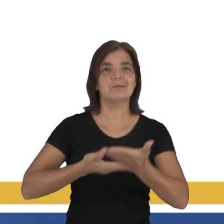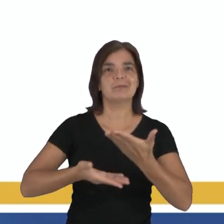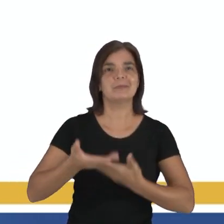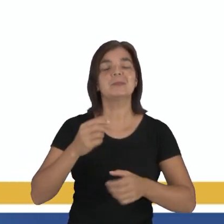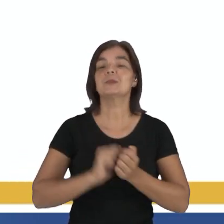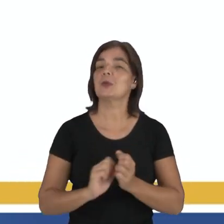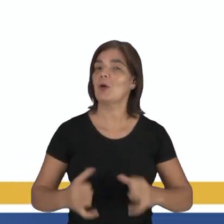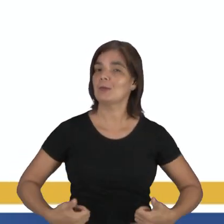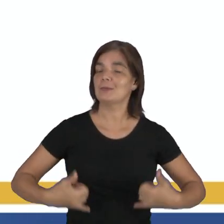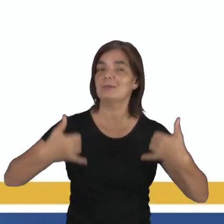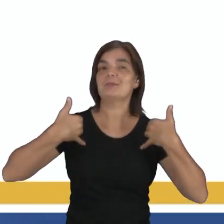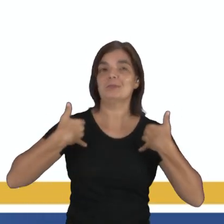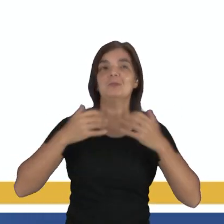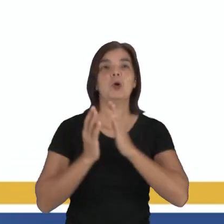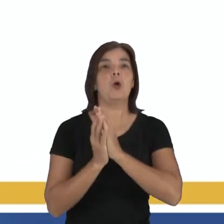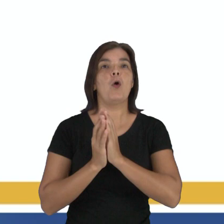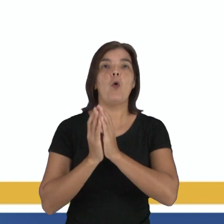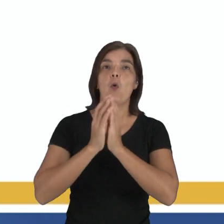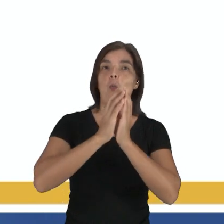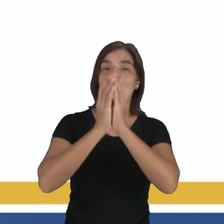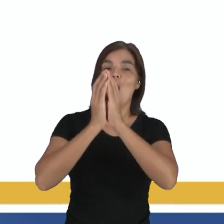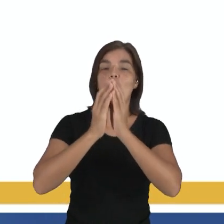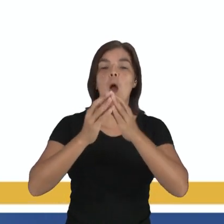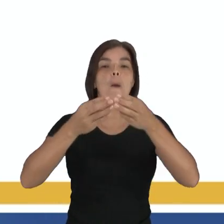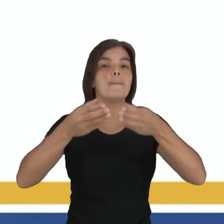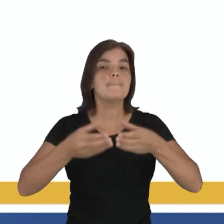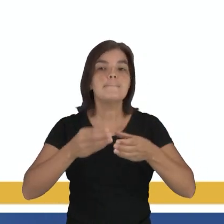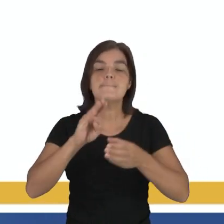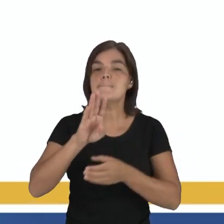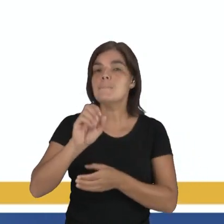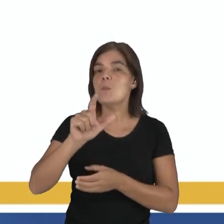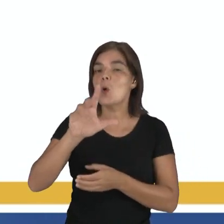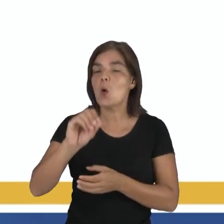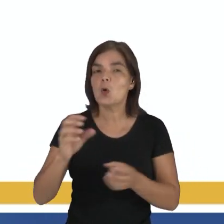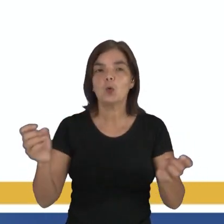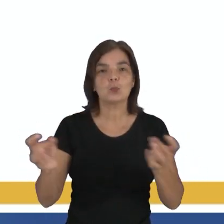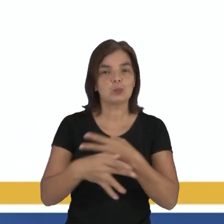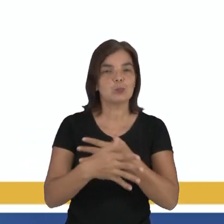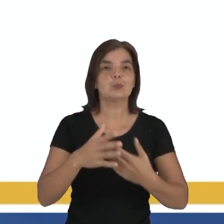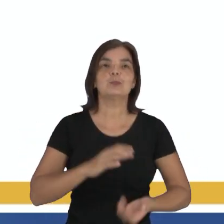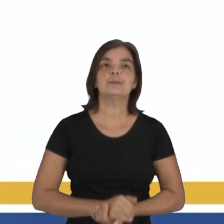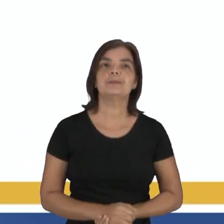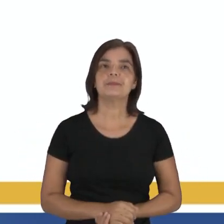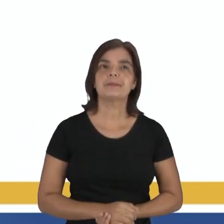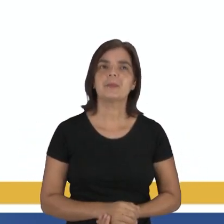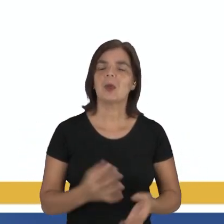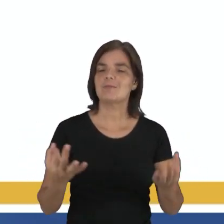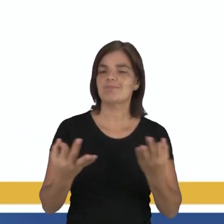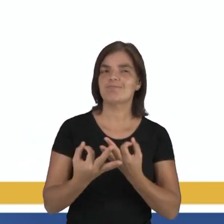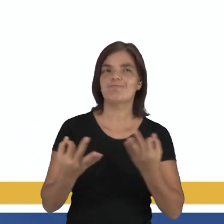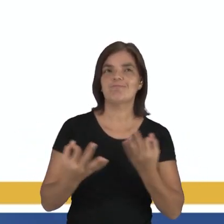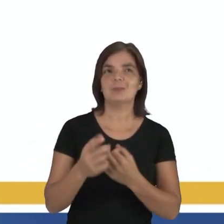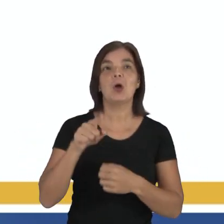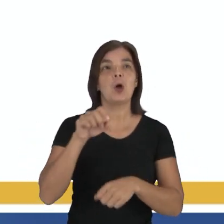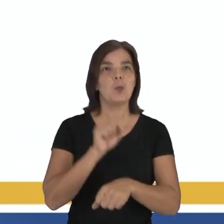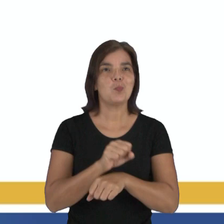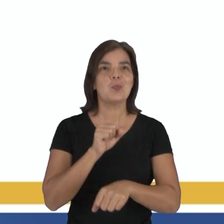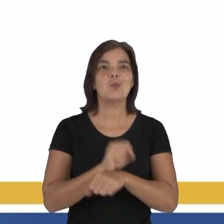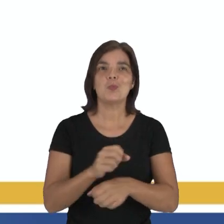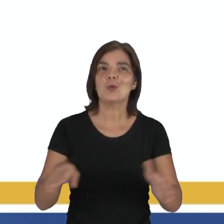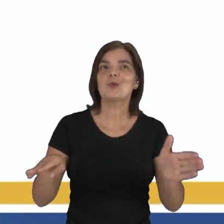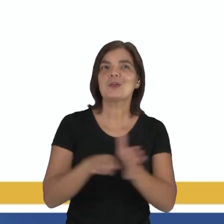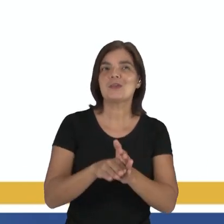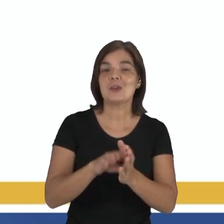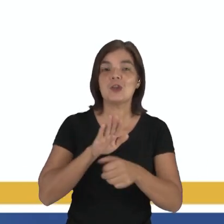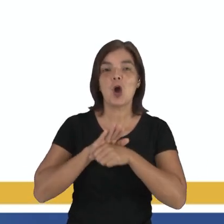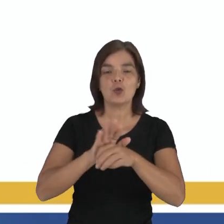ao aniversário, balão, bolo, como se já estivesse tudo comprado, preparado para a festa. Perfeito, daqui a pouco eu chego